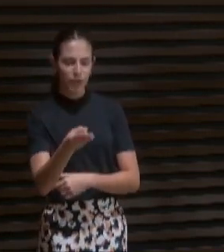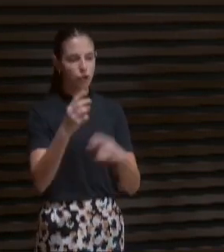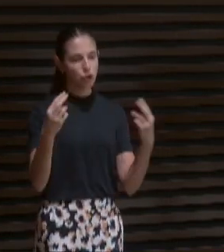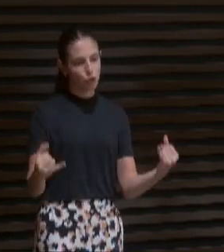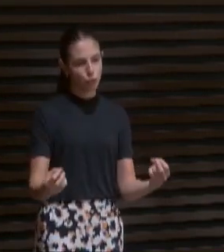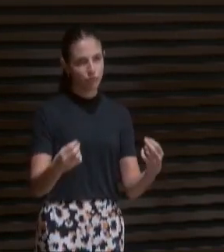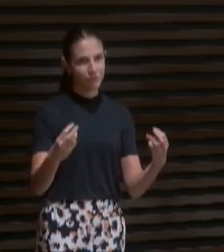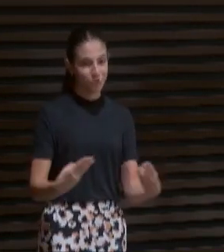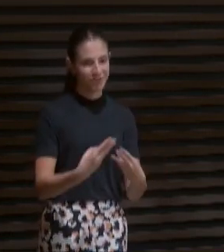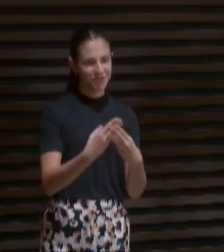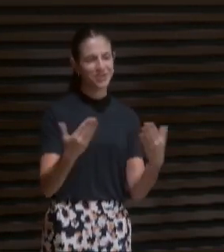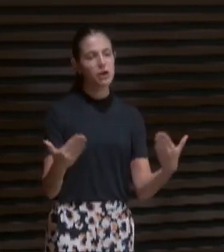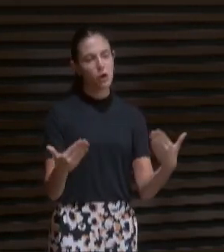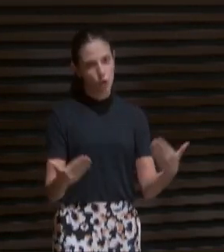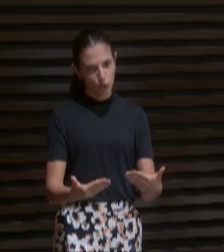Hoje,